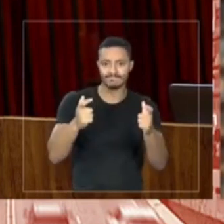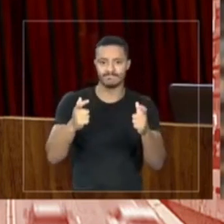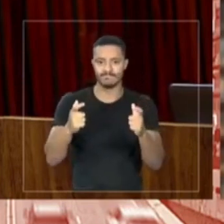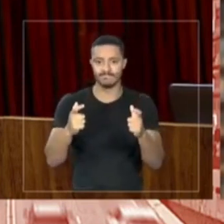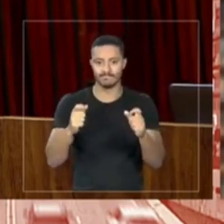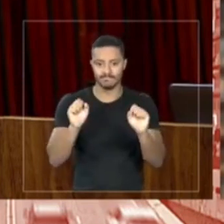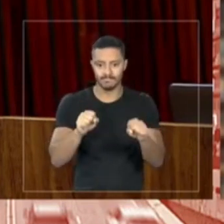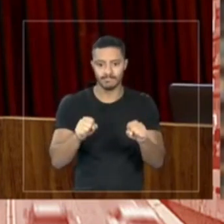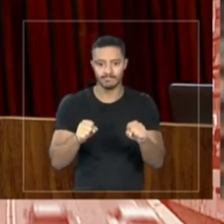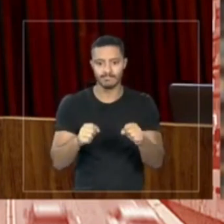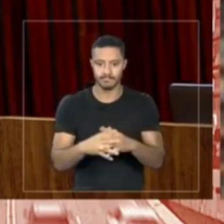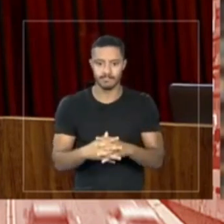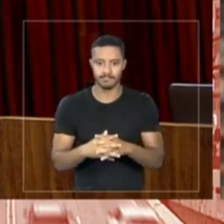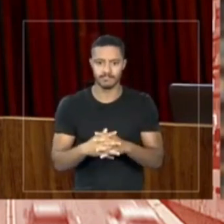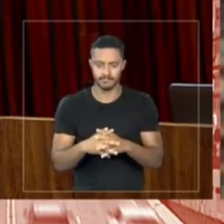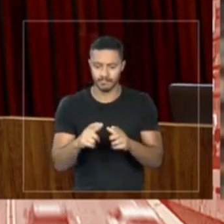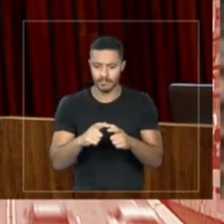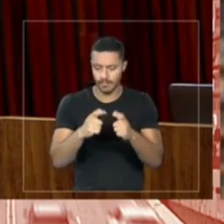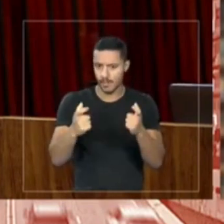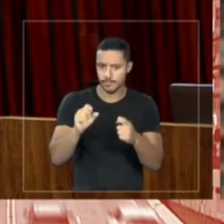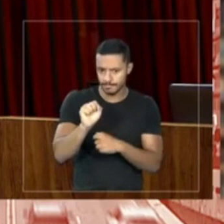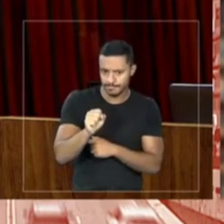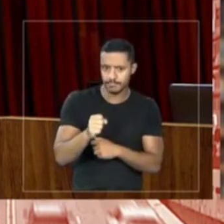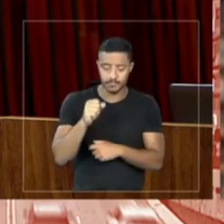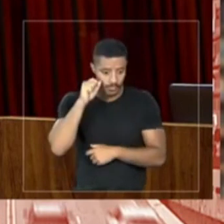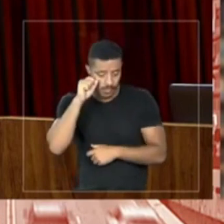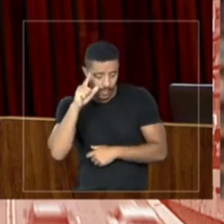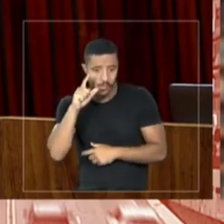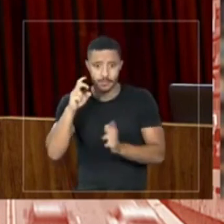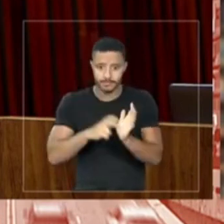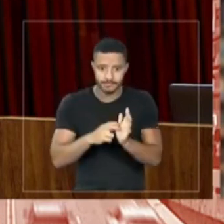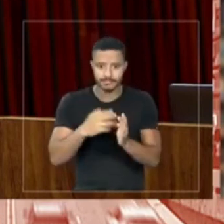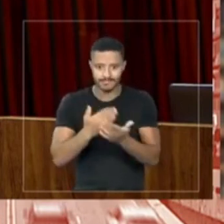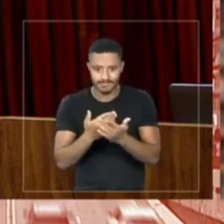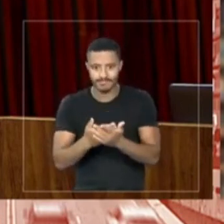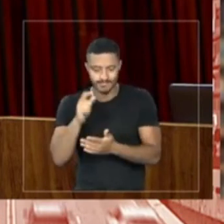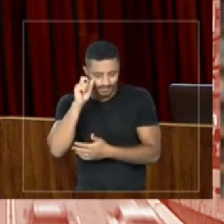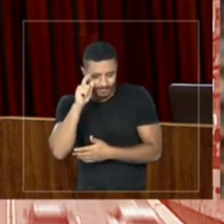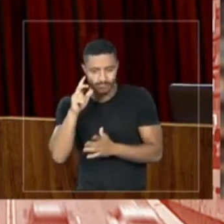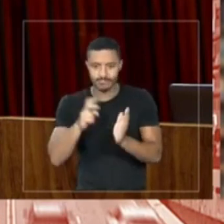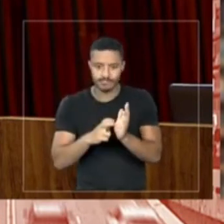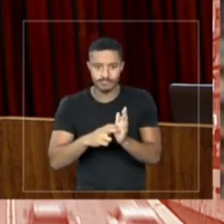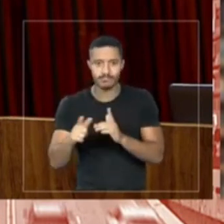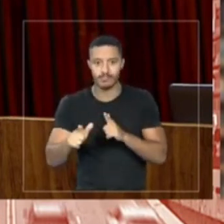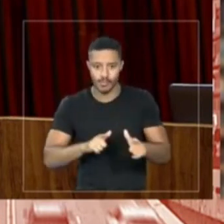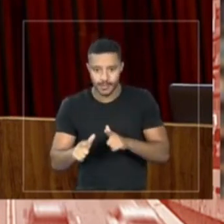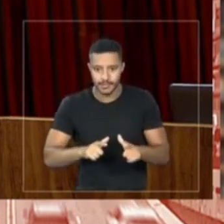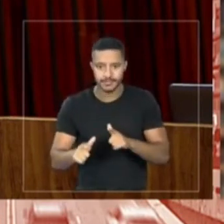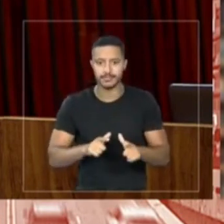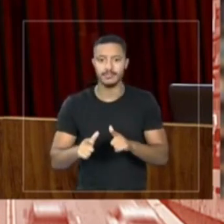distribuindo fake news à torto e à direito, né? Então o TSE vai ter muito trabalho, Xandão, como diz o Bob Jefferson, vai ter